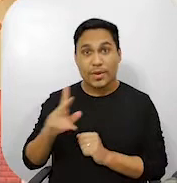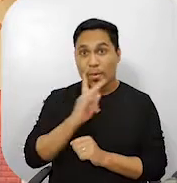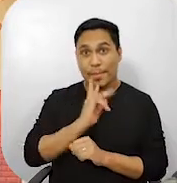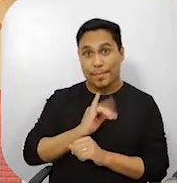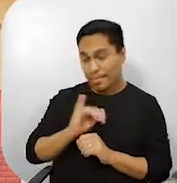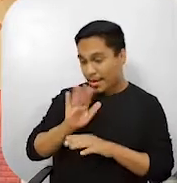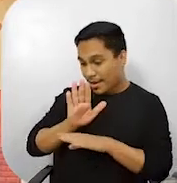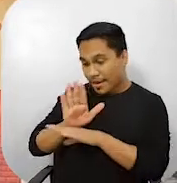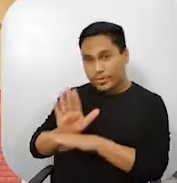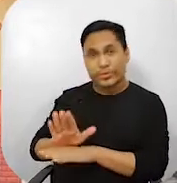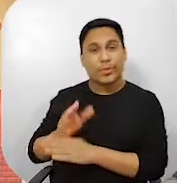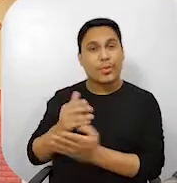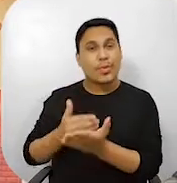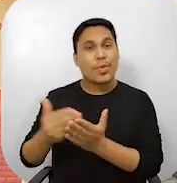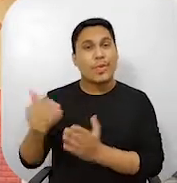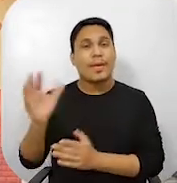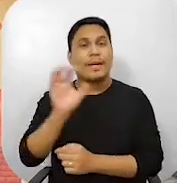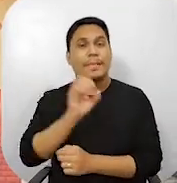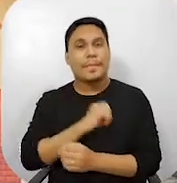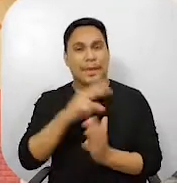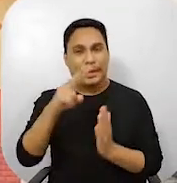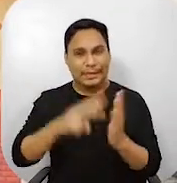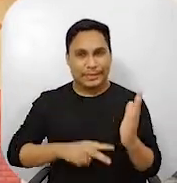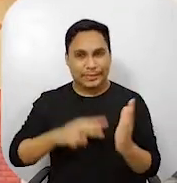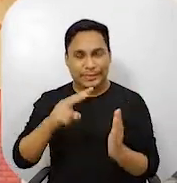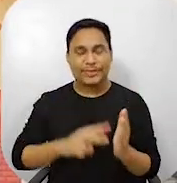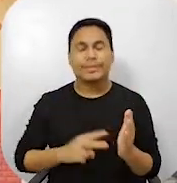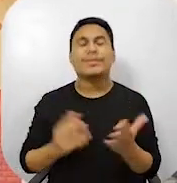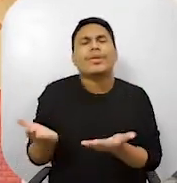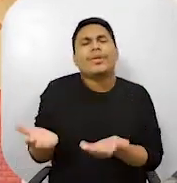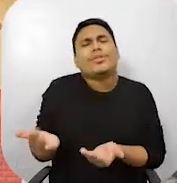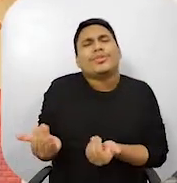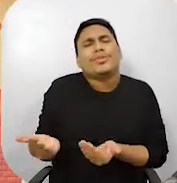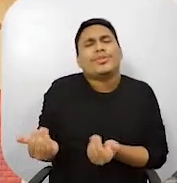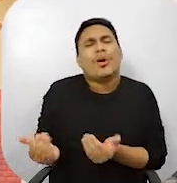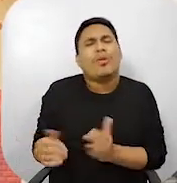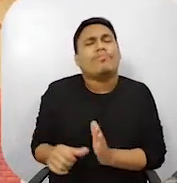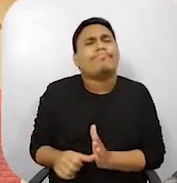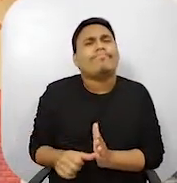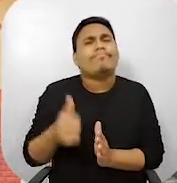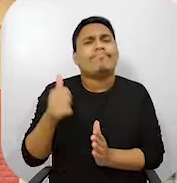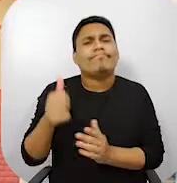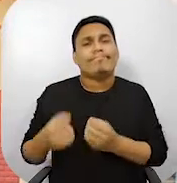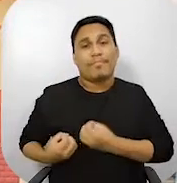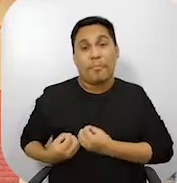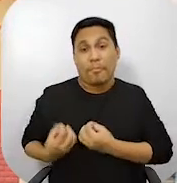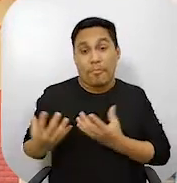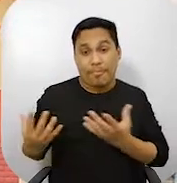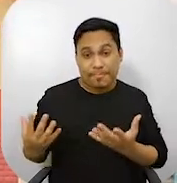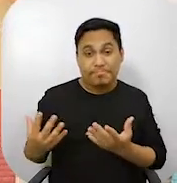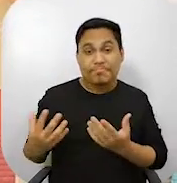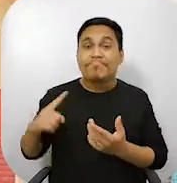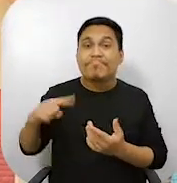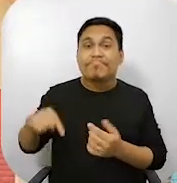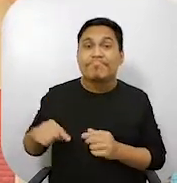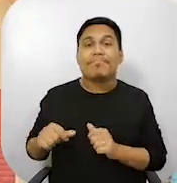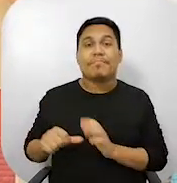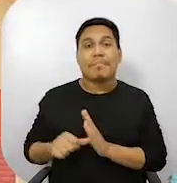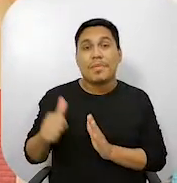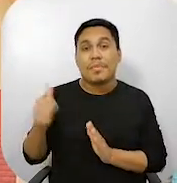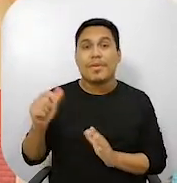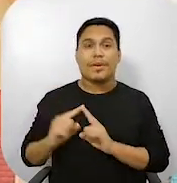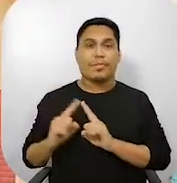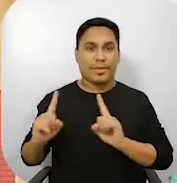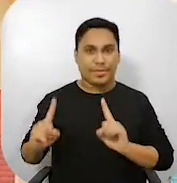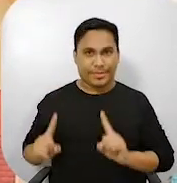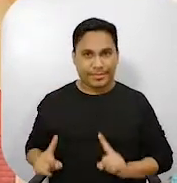surgiu o amor pela leitura na adolescência começaram a surgir os primeiros poemas e porque não dizer o primeiro